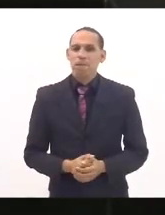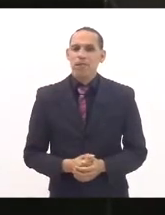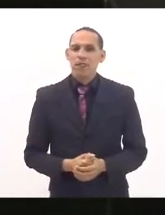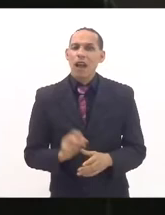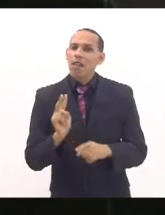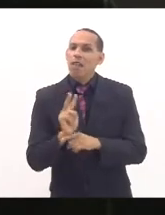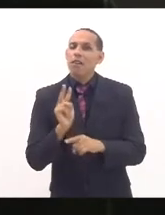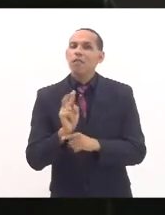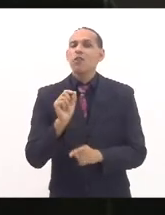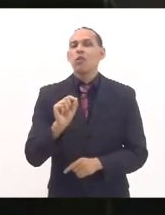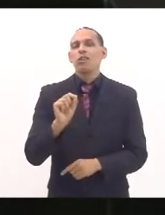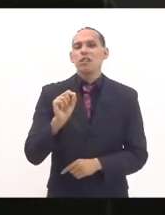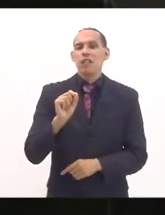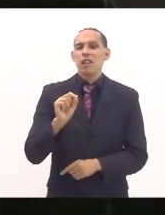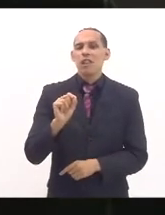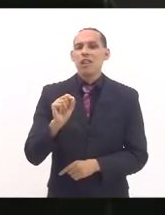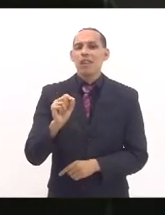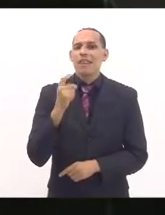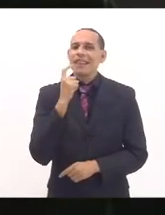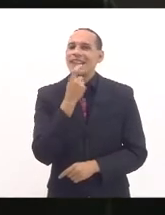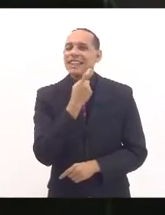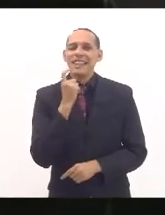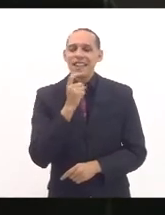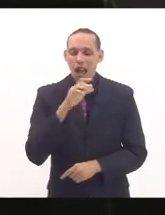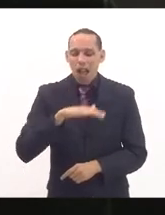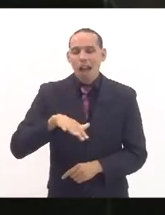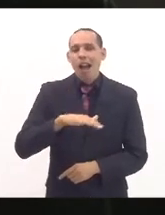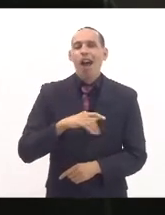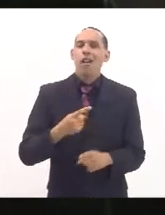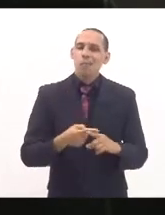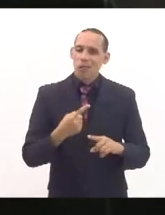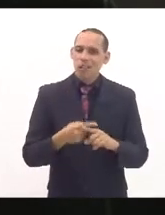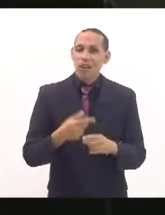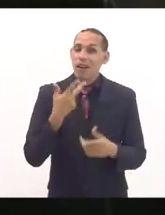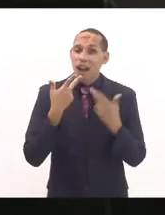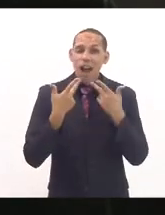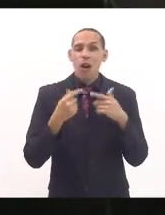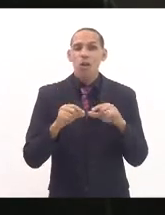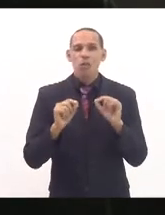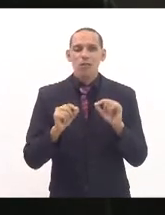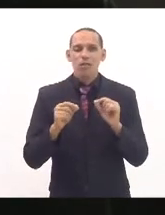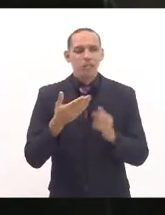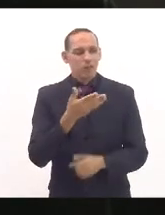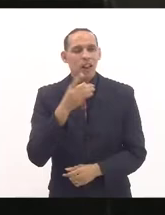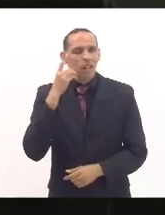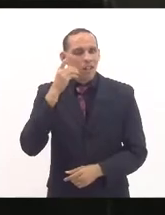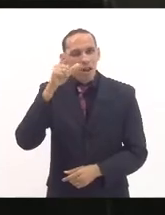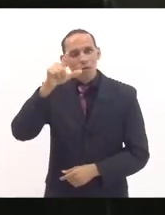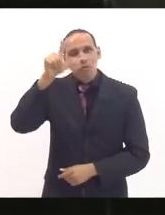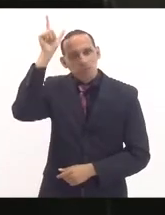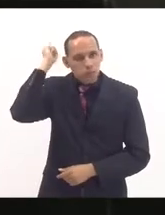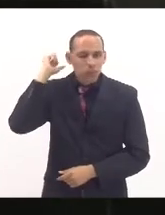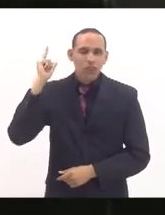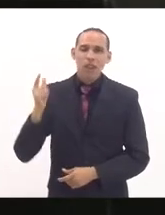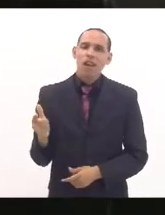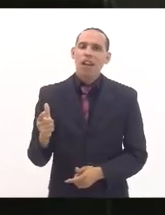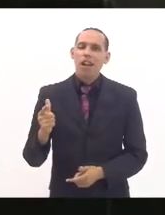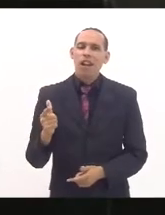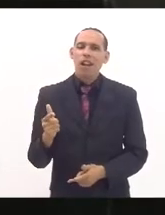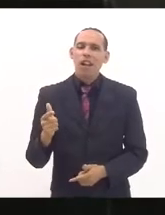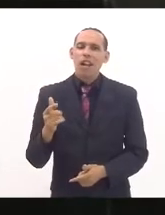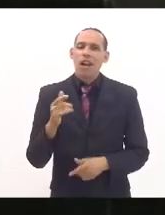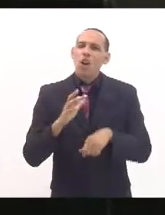defende a área da odontologia, porque, como foi falado aqui pelo deputado Luiz Paulo, traz